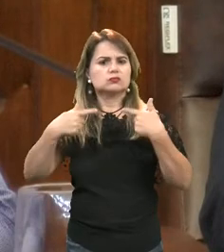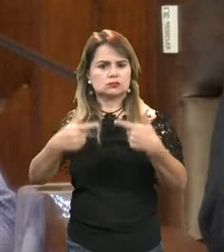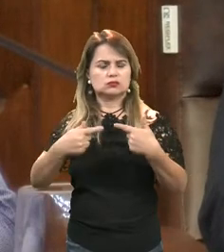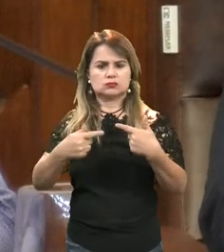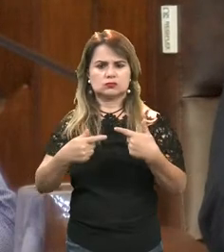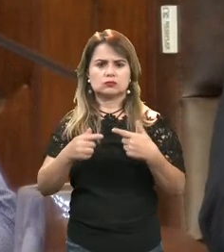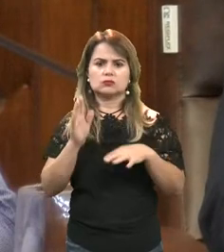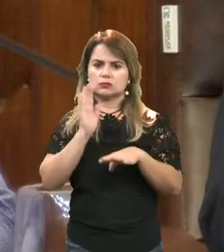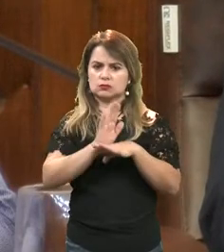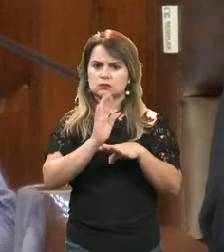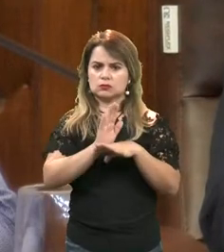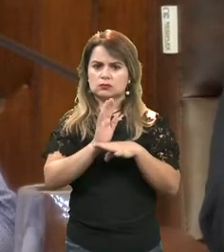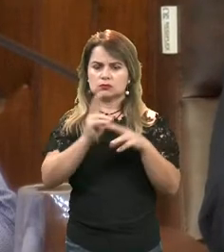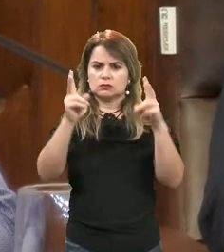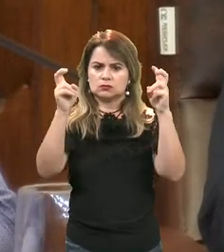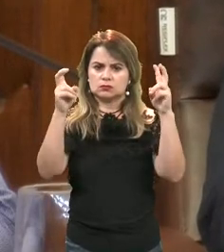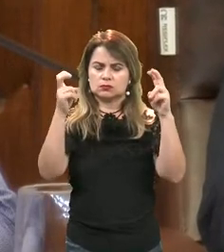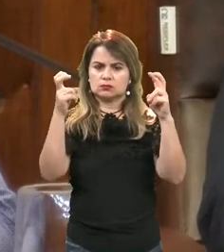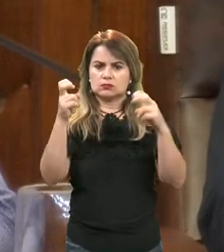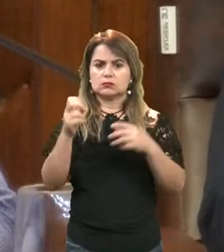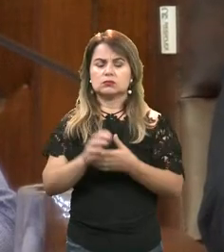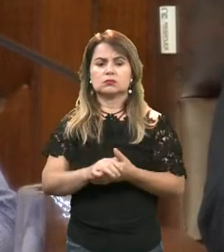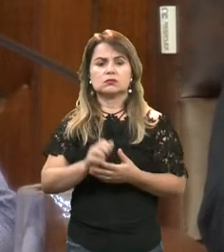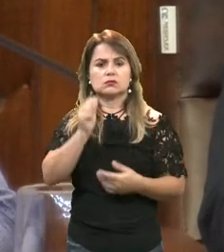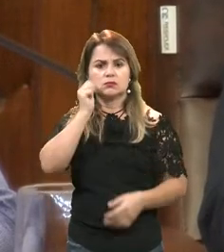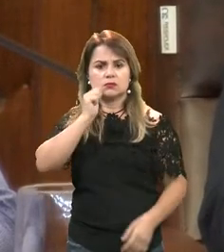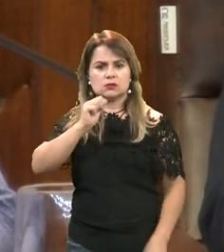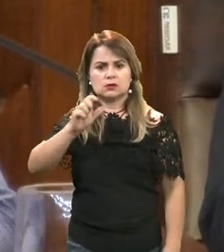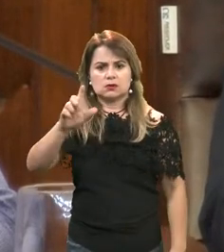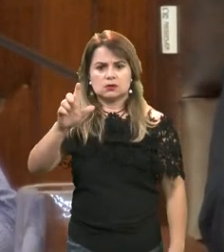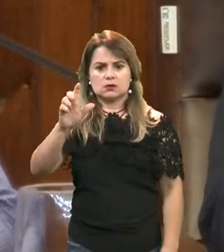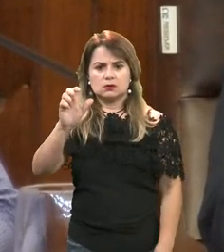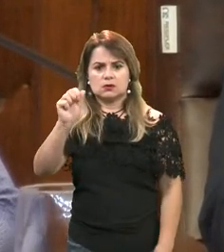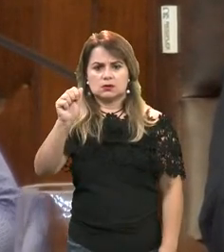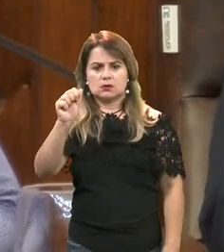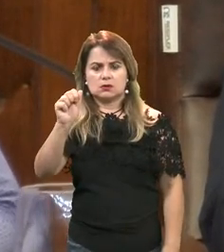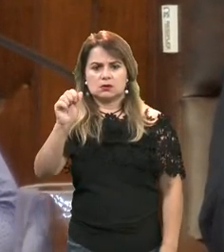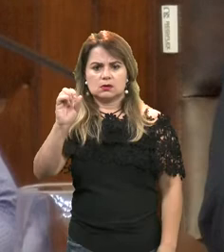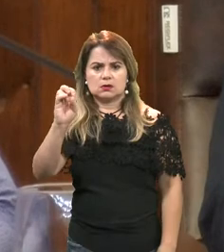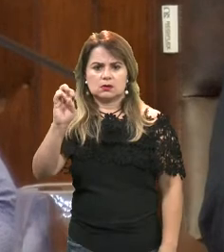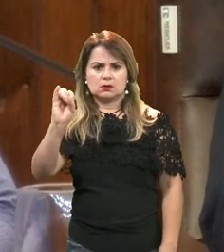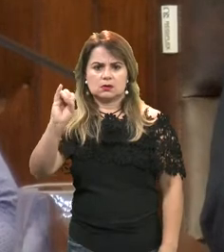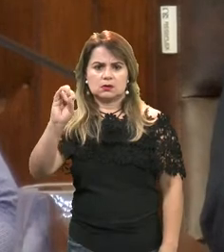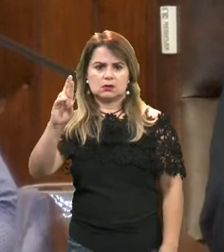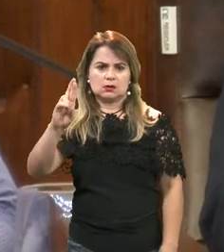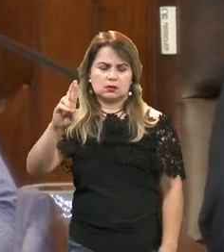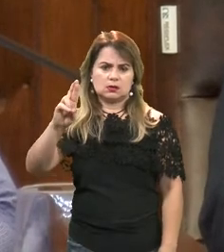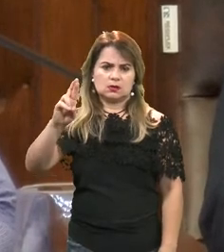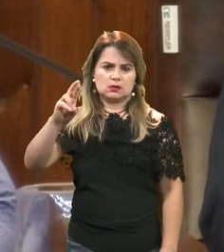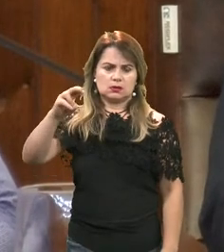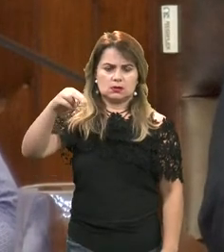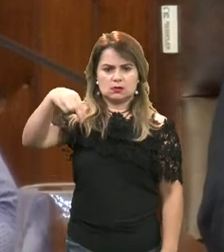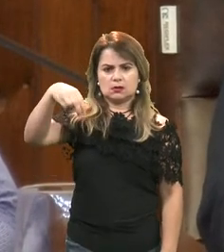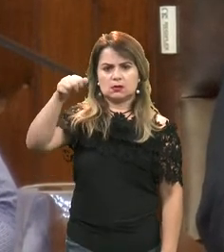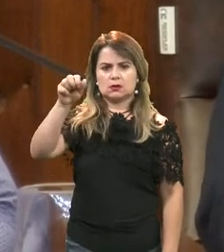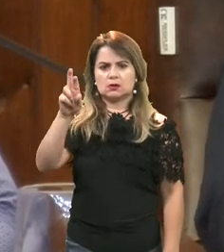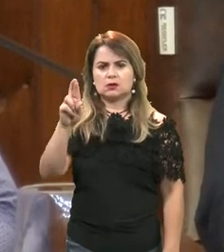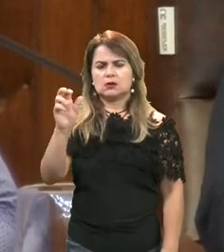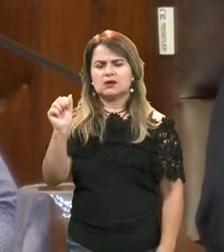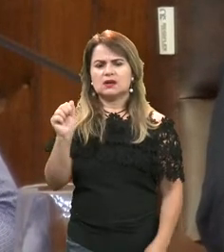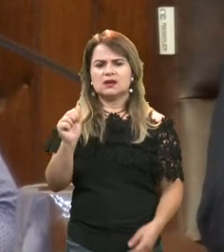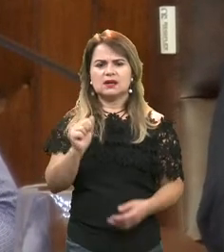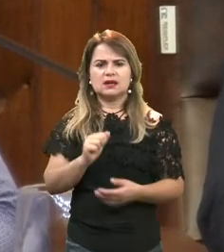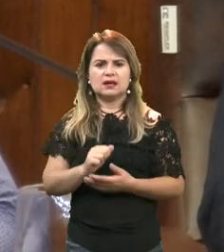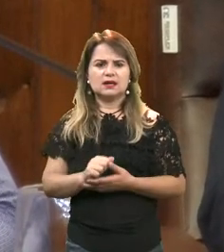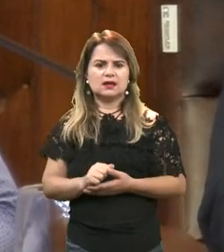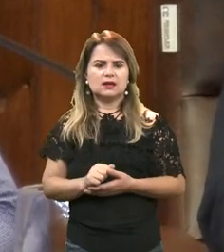assunto. Enalteço as guerreiras Nayara de Fátima Mazini Ferrari e a Cláudia Marim Pereira Castelazzi.